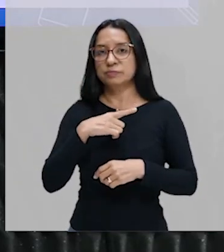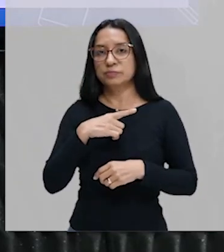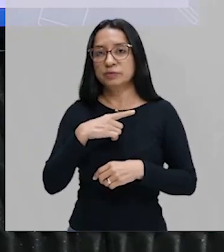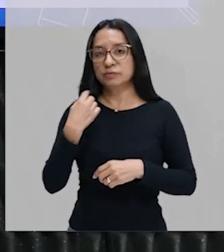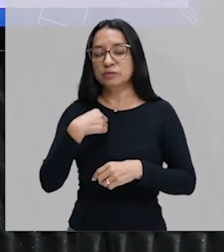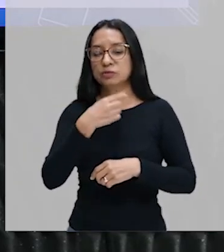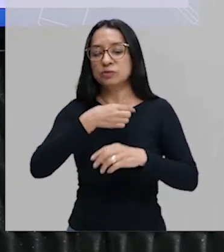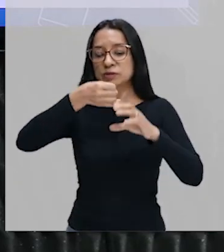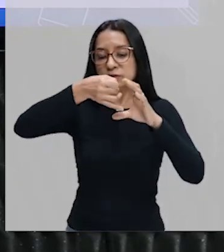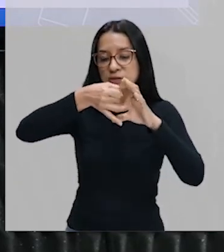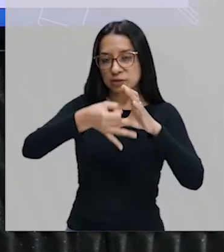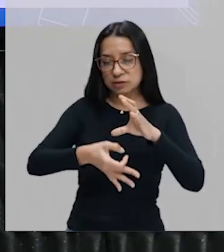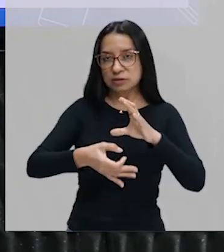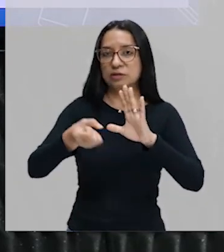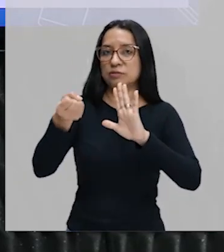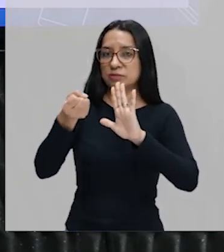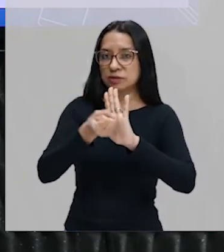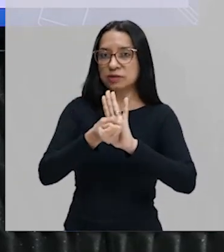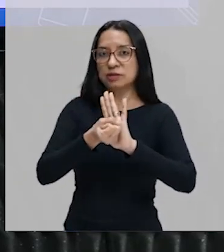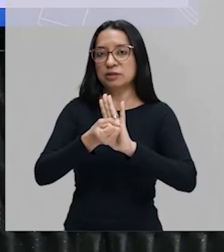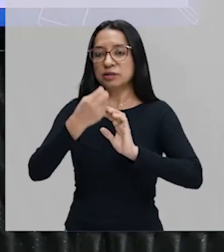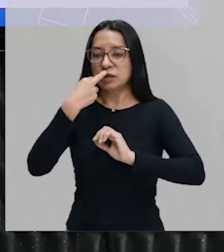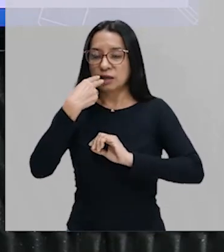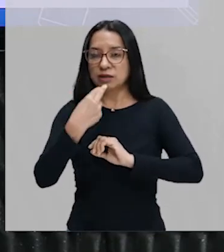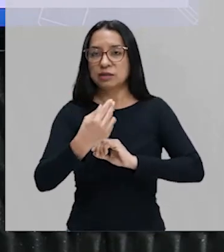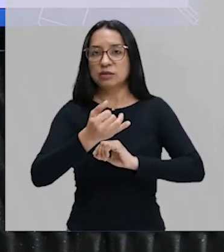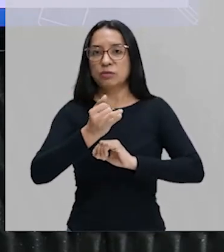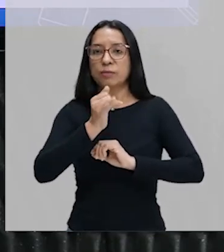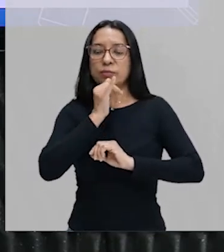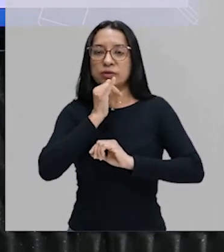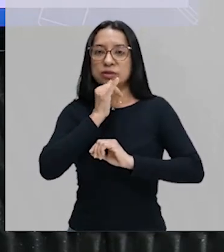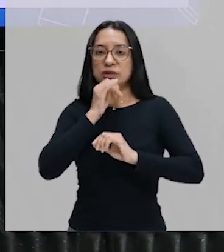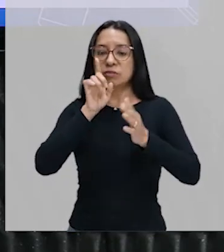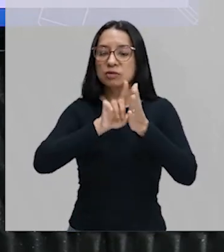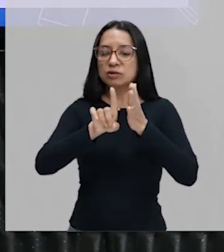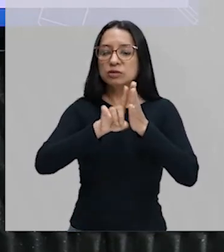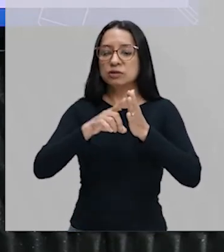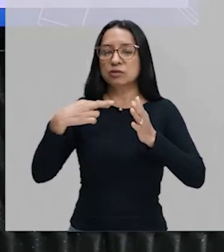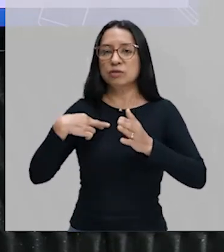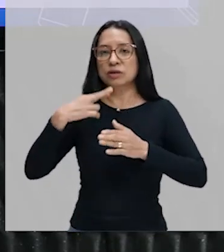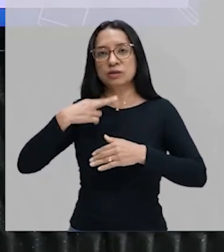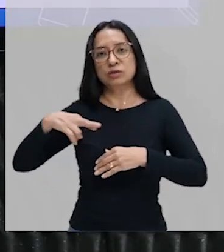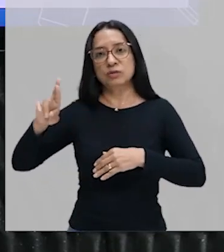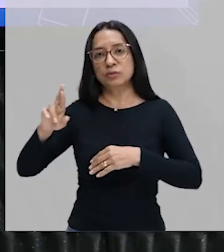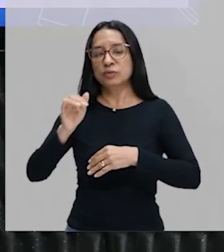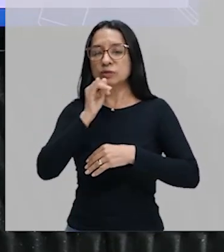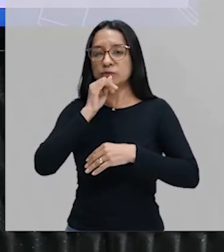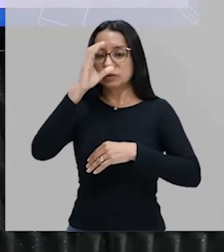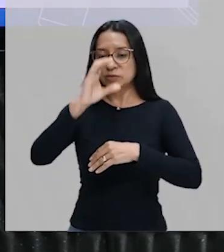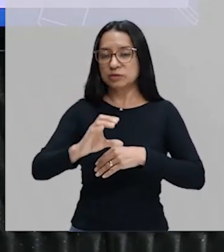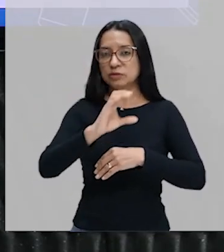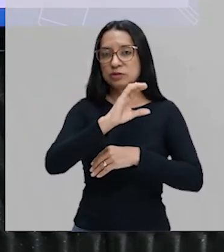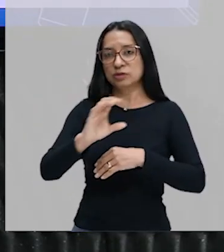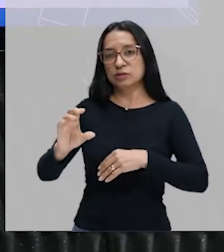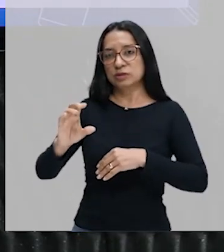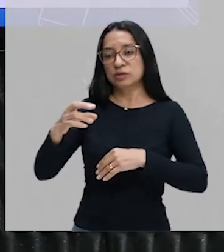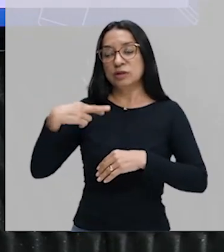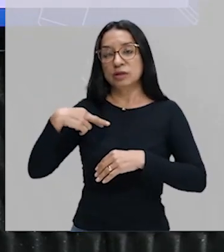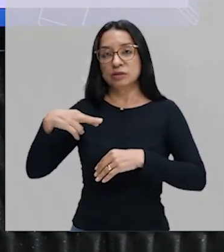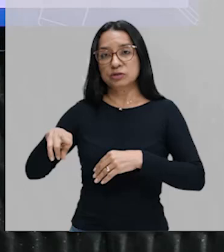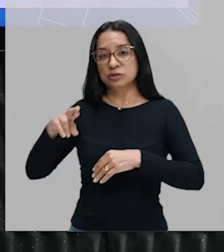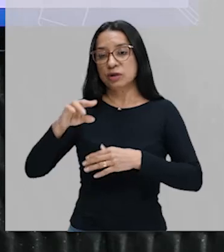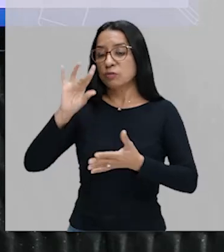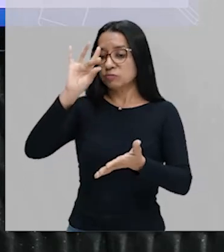aí as nossas características marcantes, o idioma, por exemplo, questão religiosa, por exemplo, o cristianismo, que é a religião dominante, mas